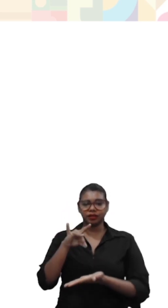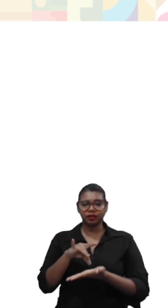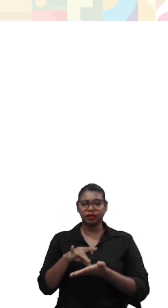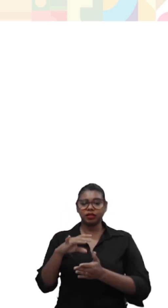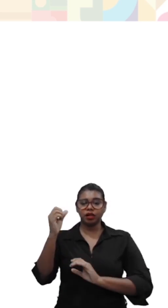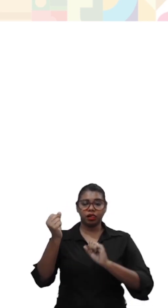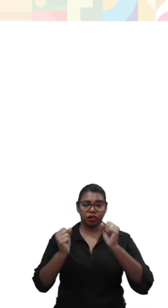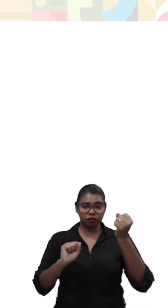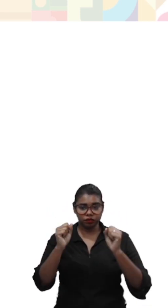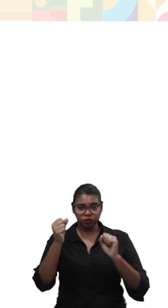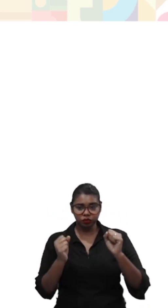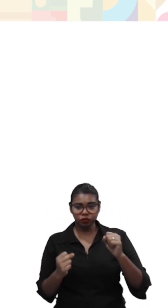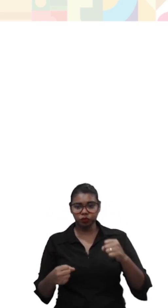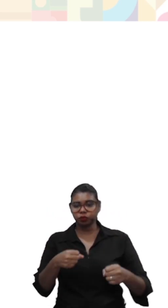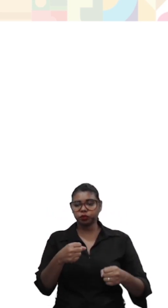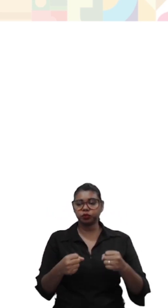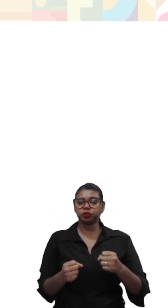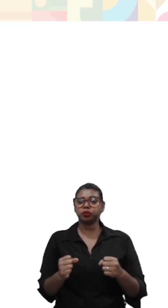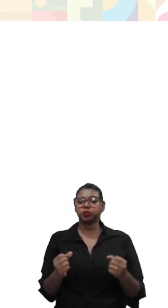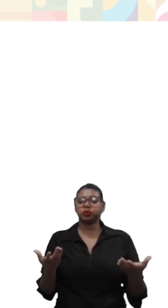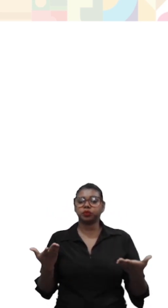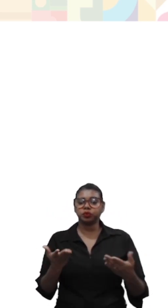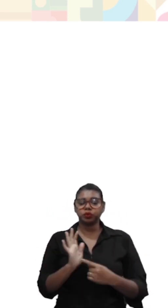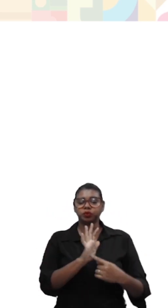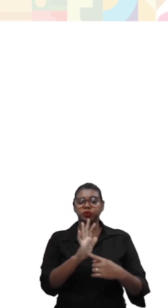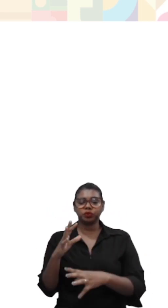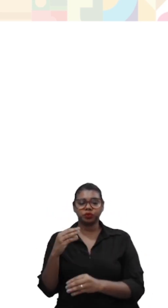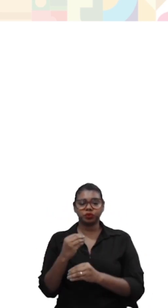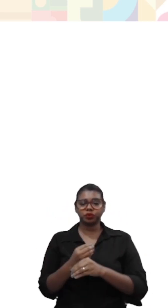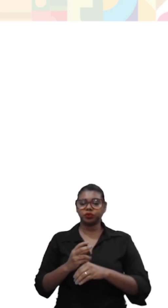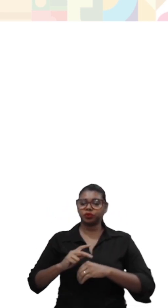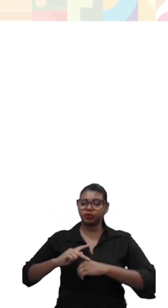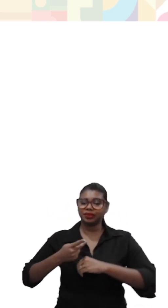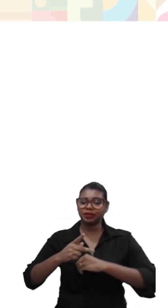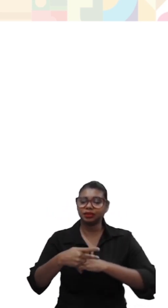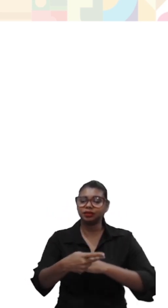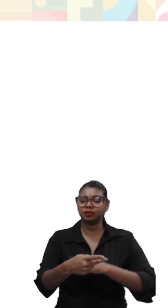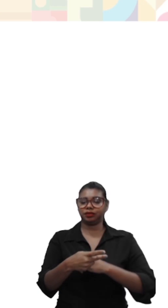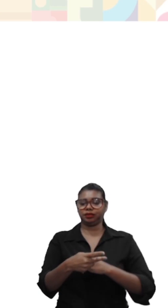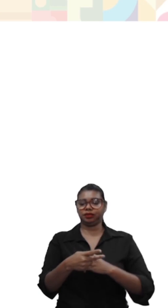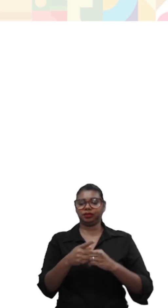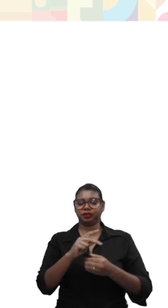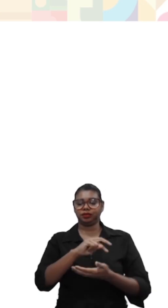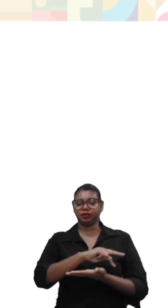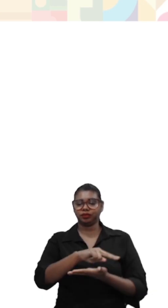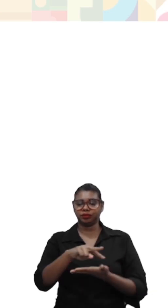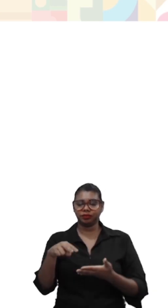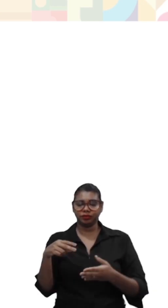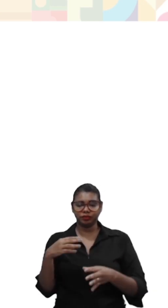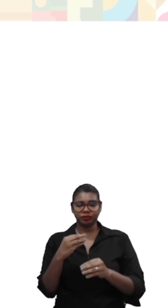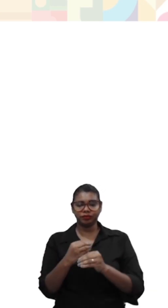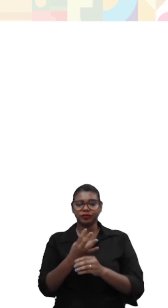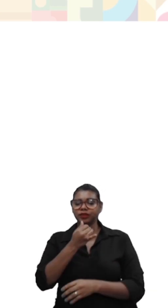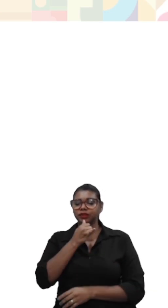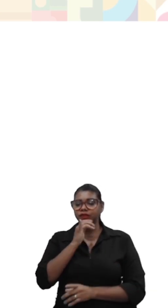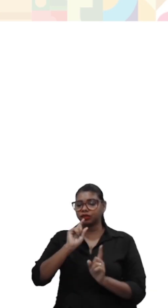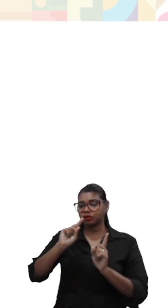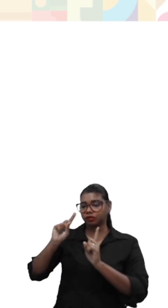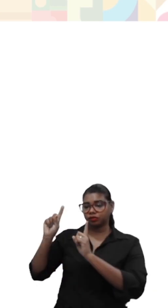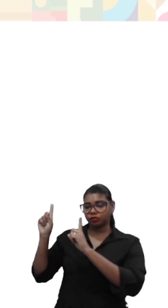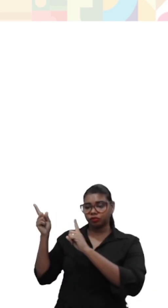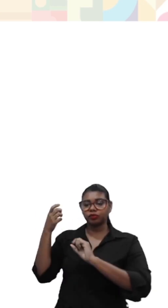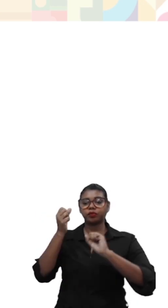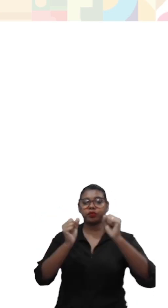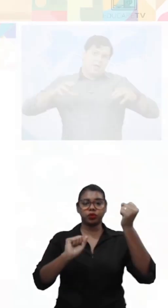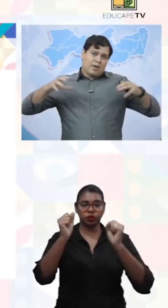indústria automobilística, no qual o fluxo ele é contínuo e ele é produzido em massa, né? Esse é um exemplo de uma indústria